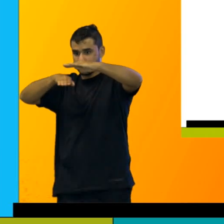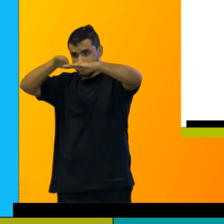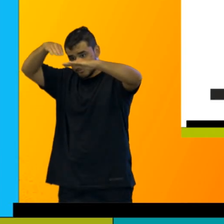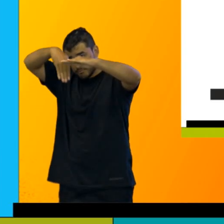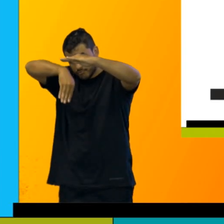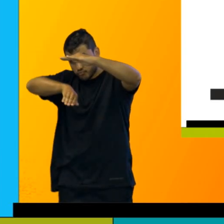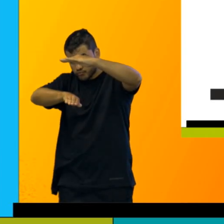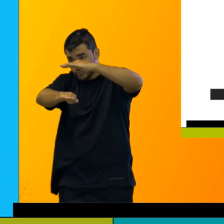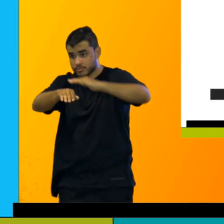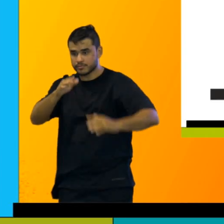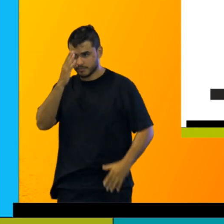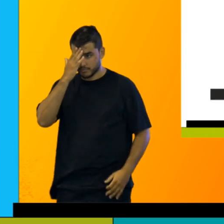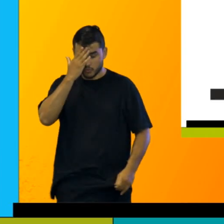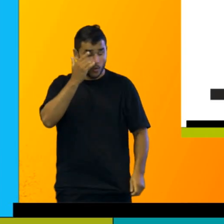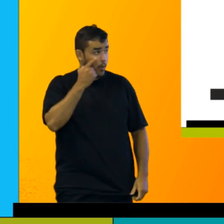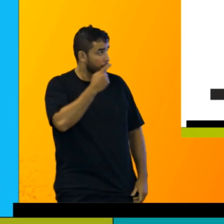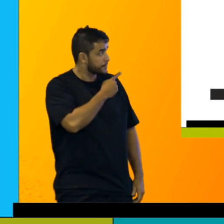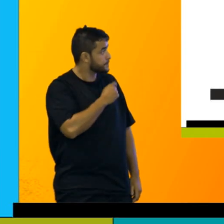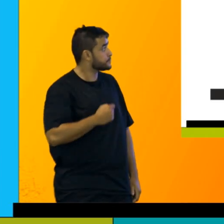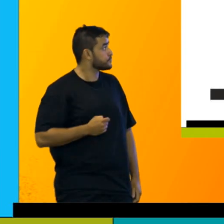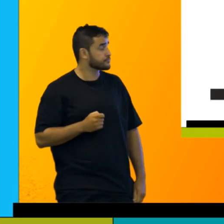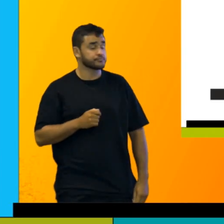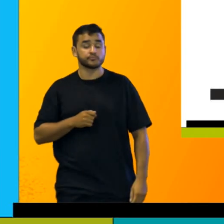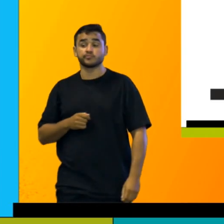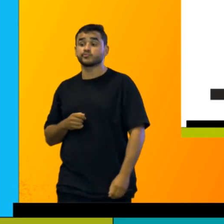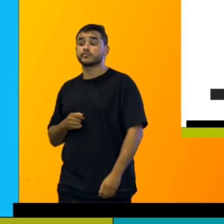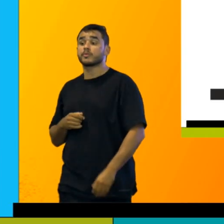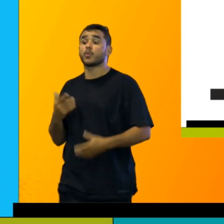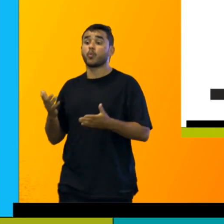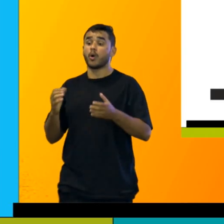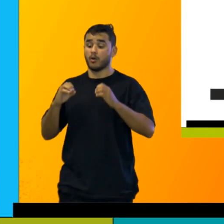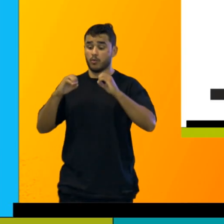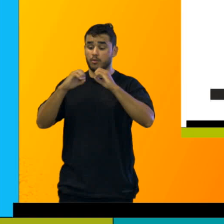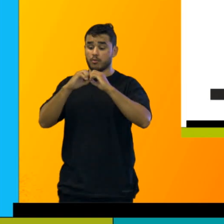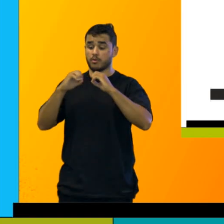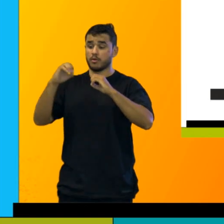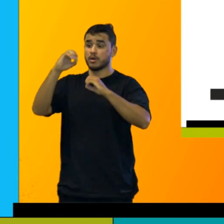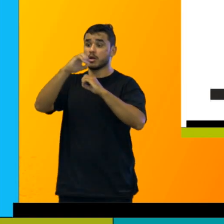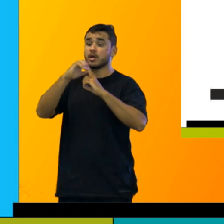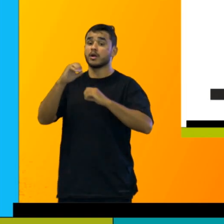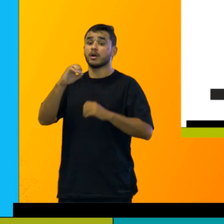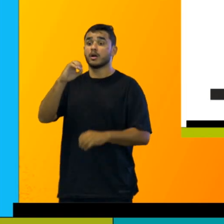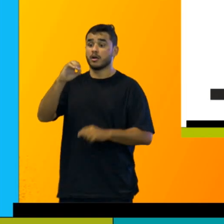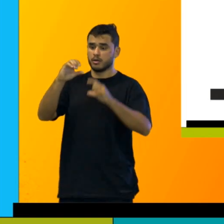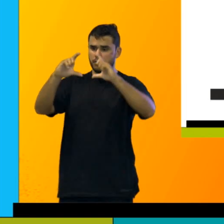círculos aí, ó. Presta atenção. Quanto é que é o raio que ele deu? O raio?